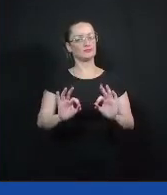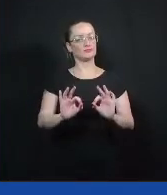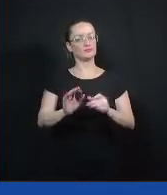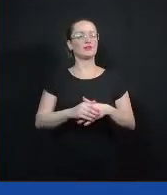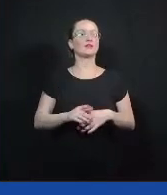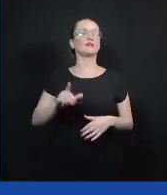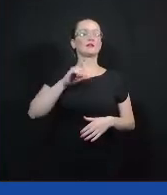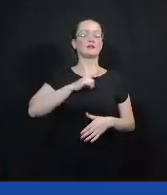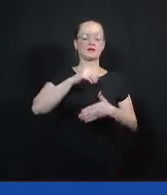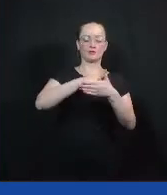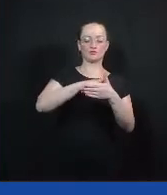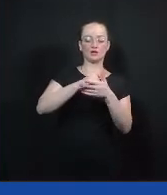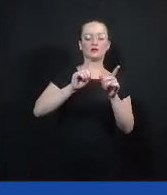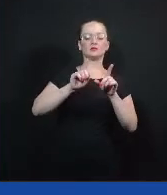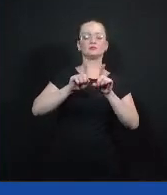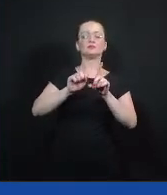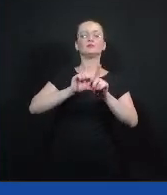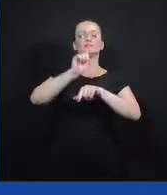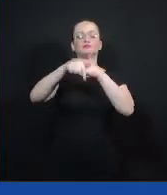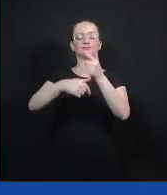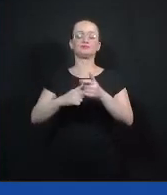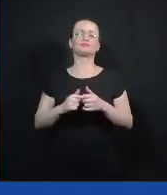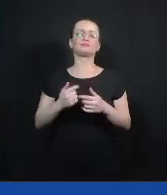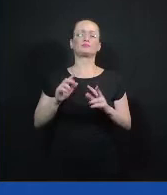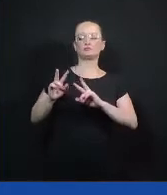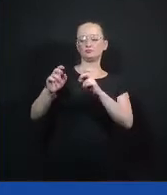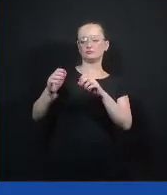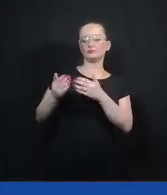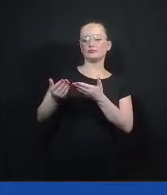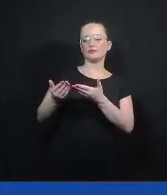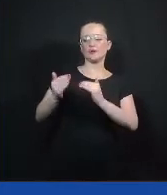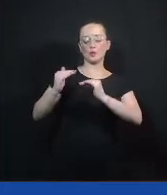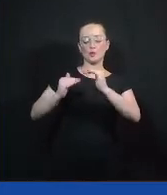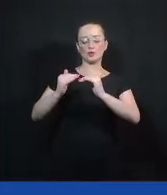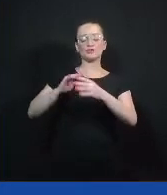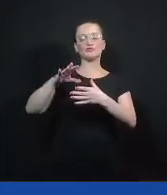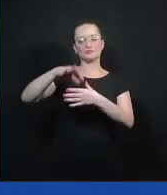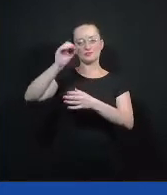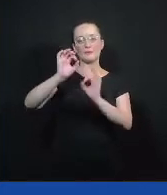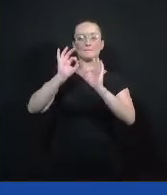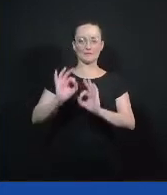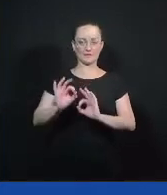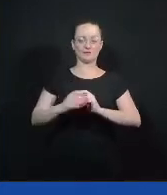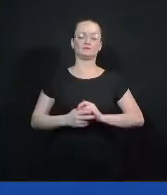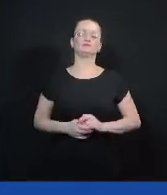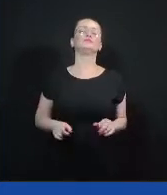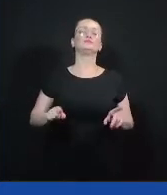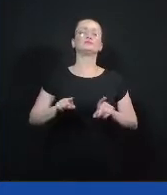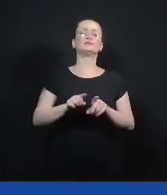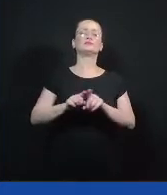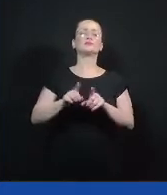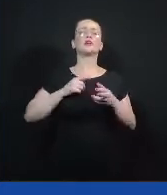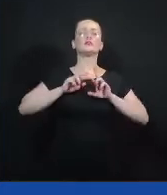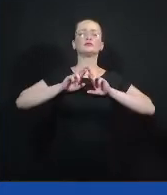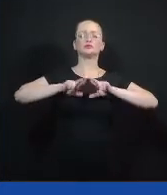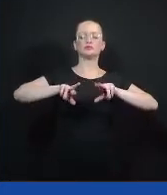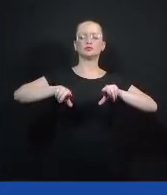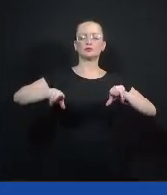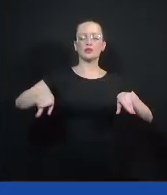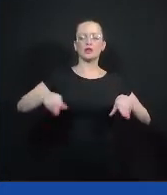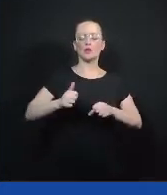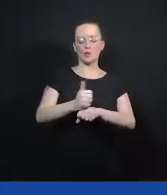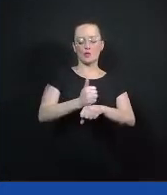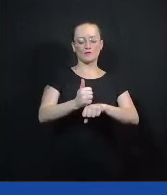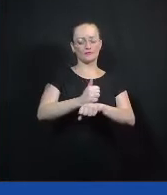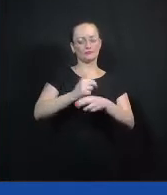das candidaturas depois quanto em relação à proporção de eleitas, de fato, né? A gente tem uma grande diversidade de